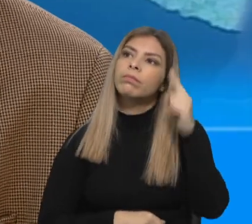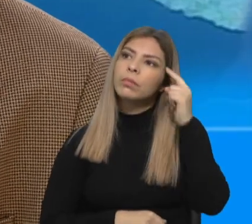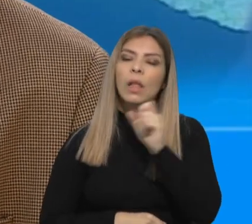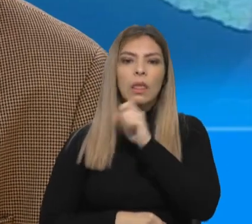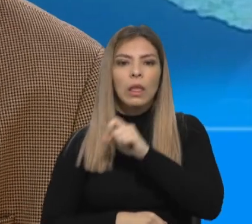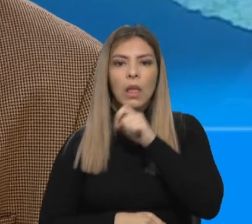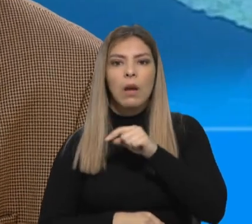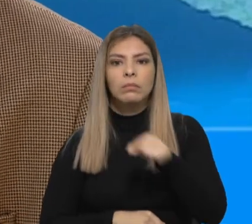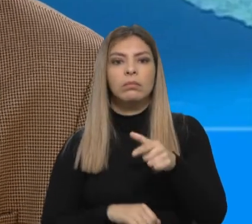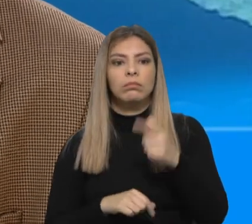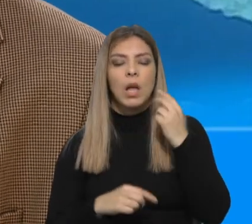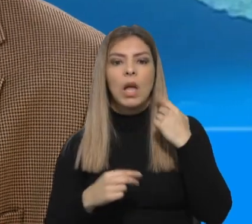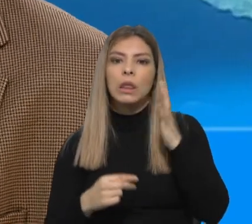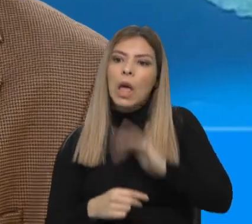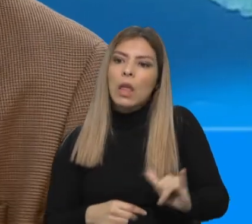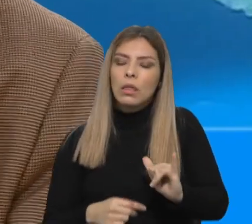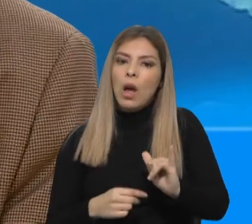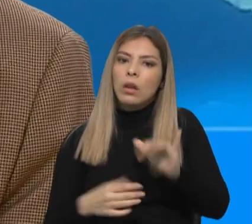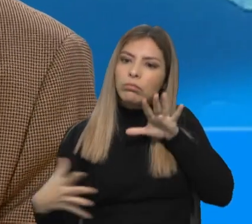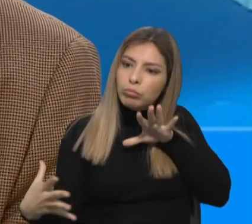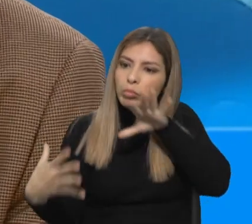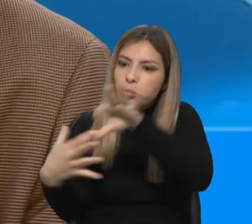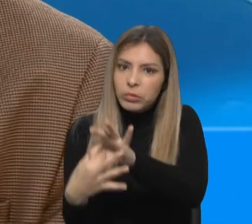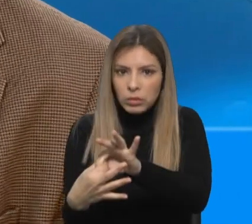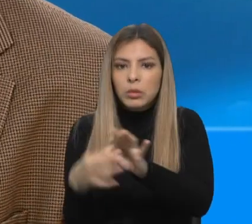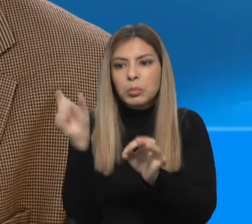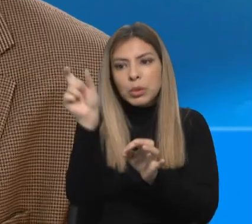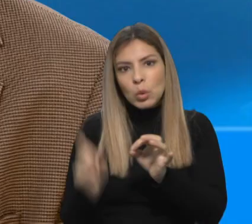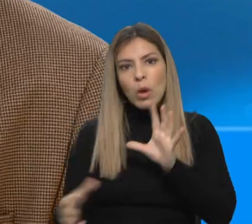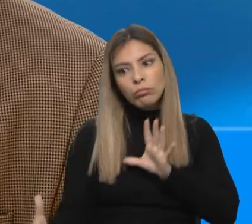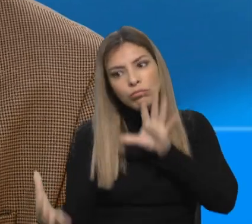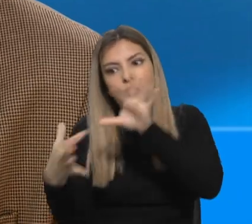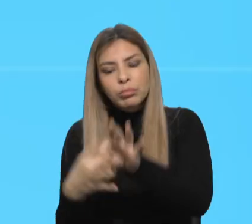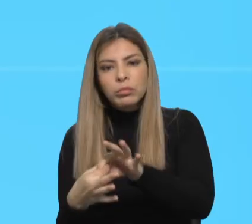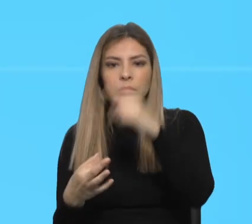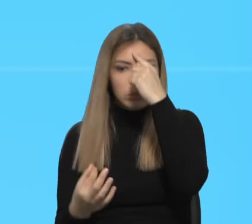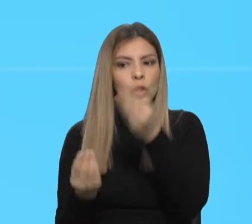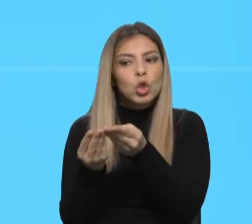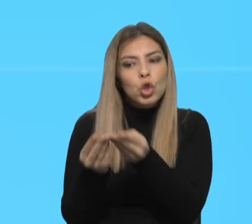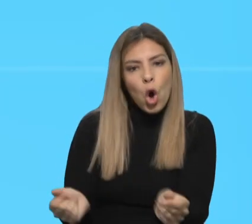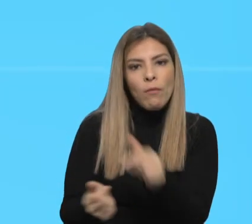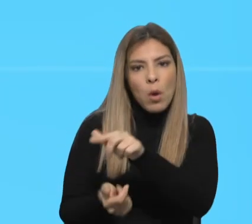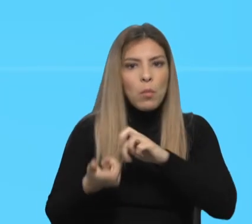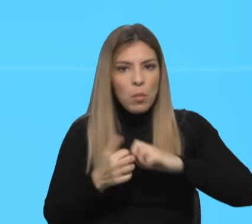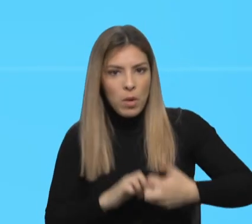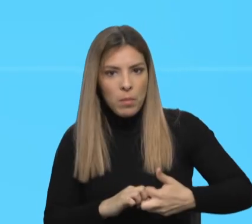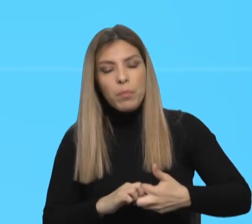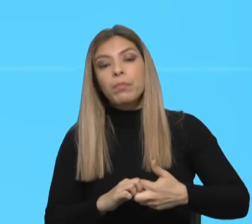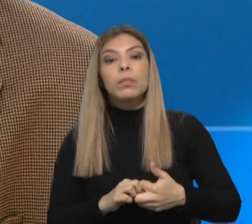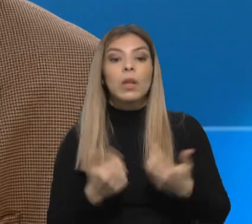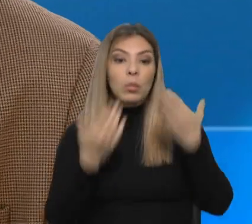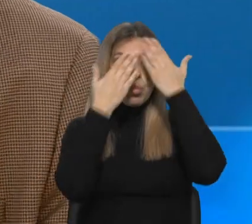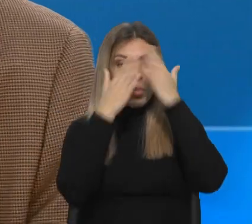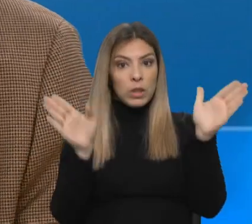ao encontro do outro e, nesse encontro, procurar soluções para os problemas. E a verdade é que a nossa democracia